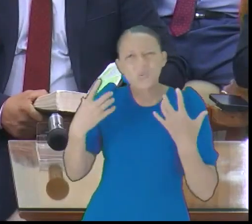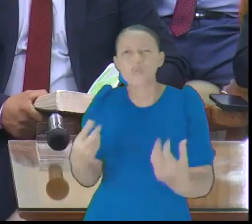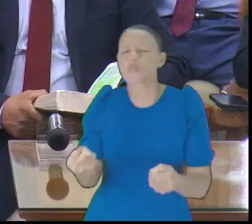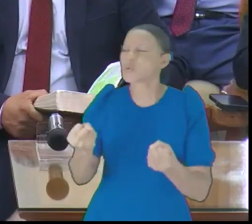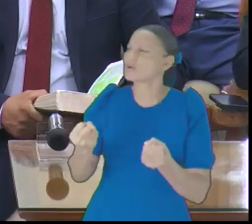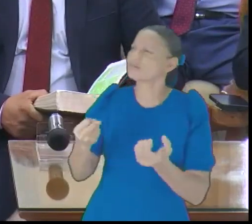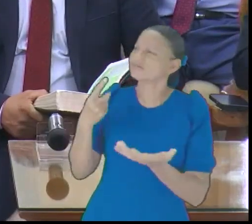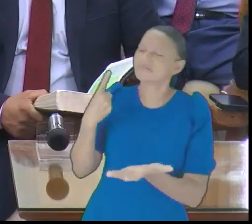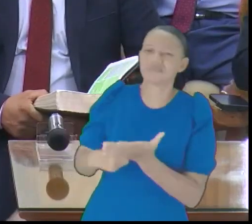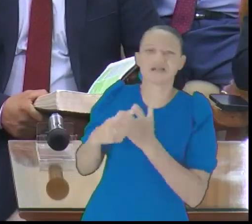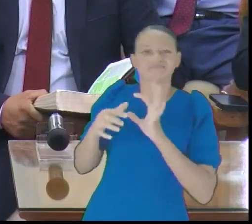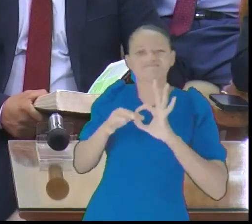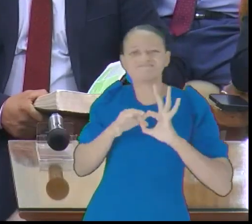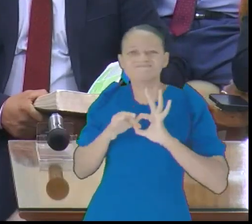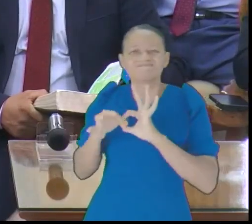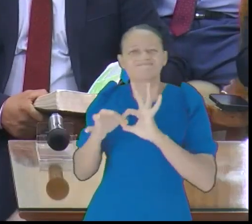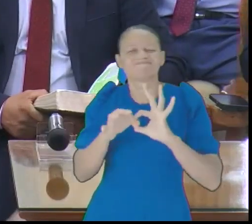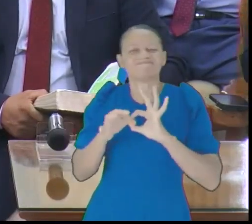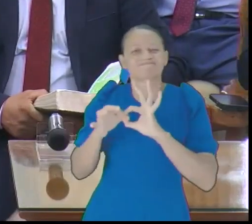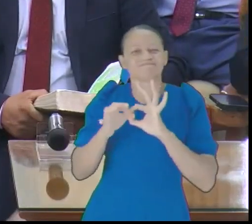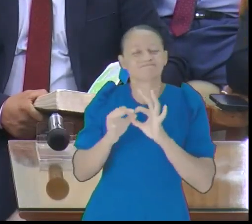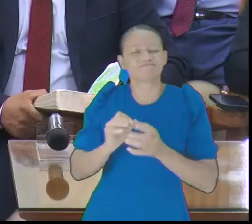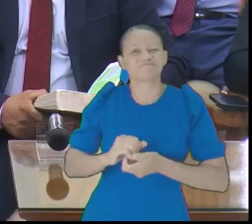a aliança?